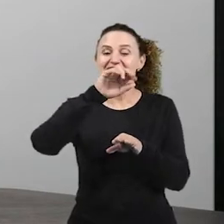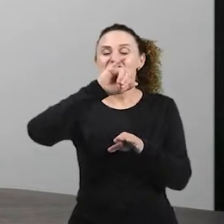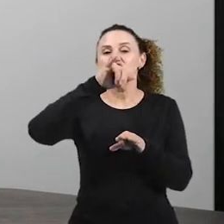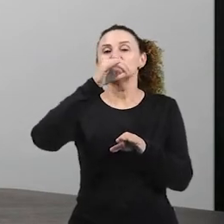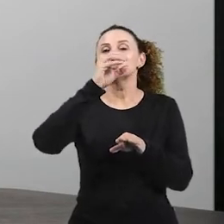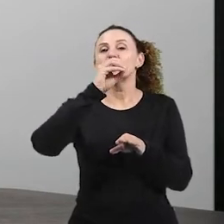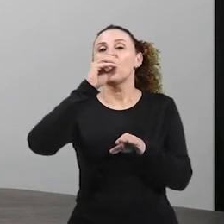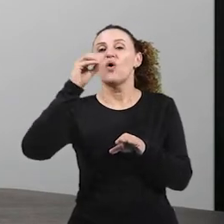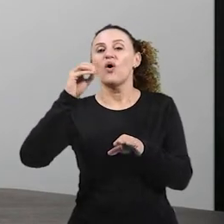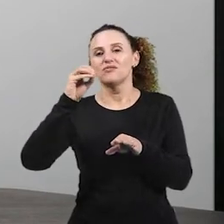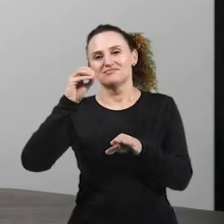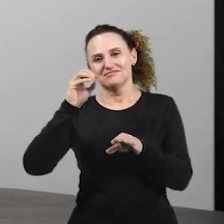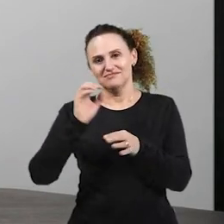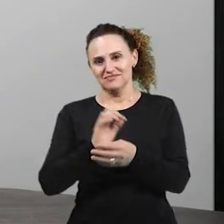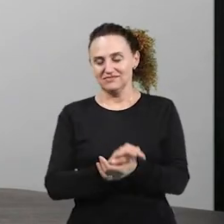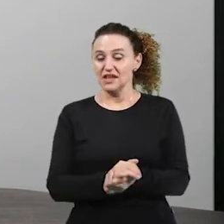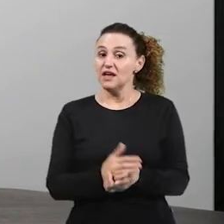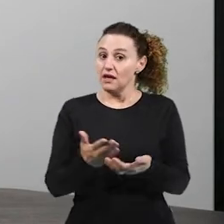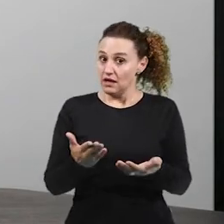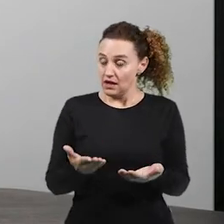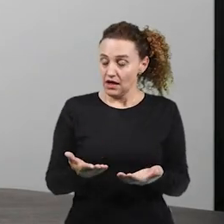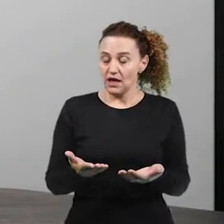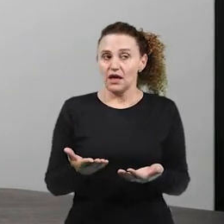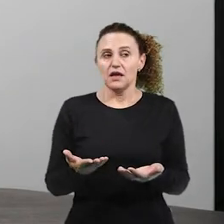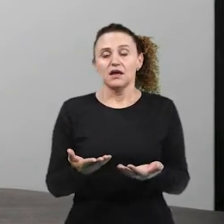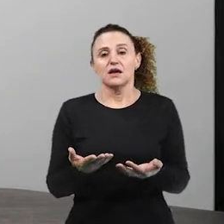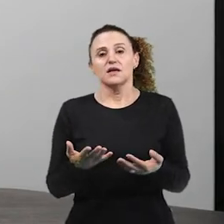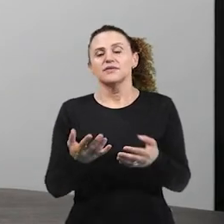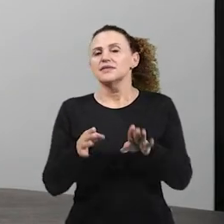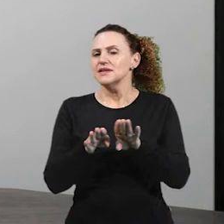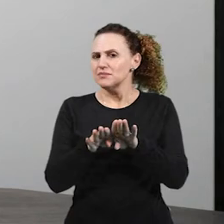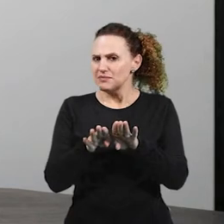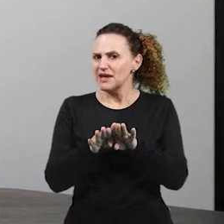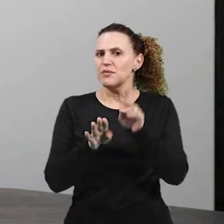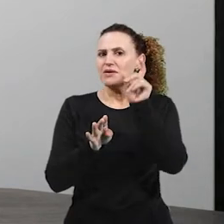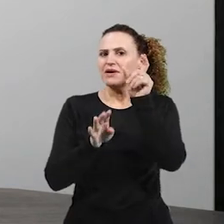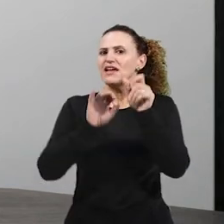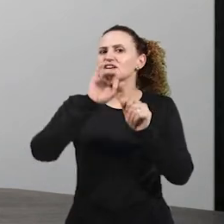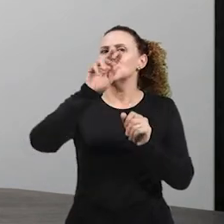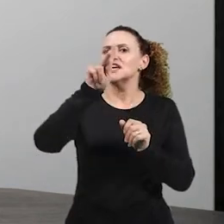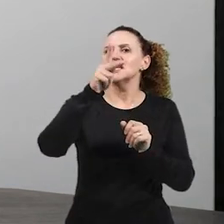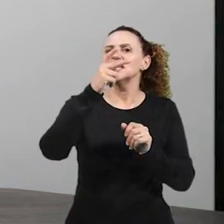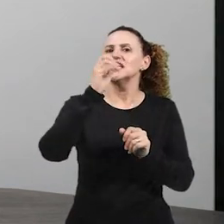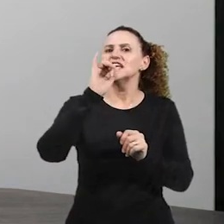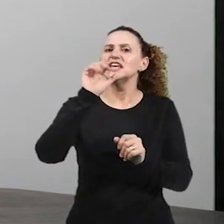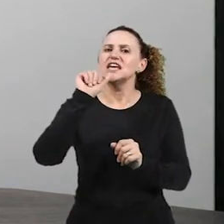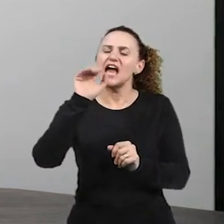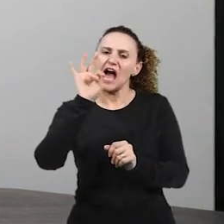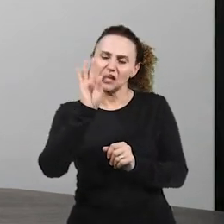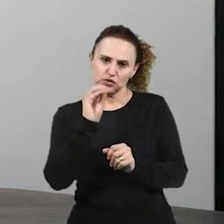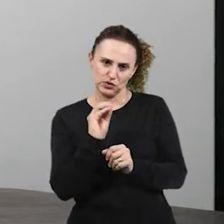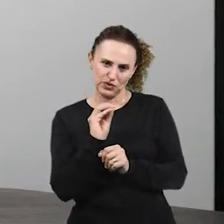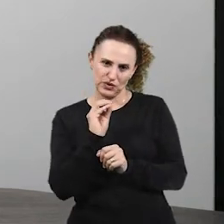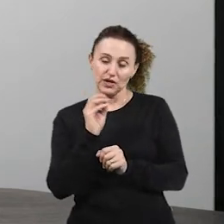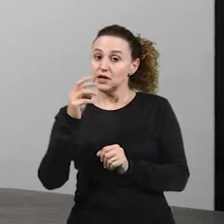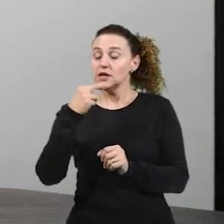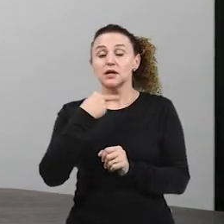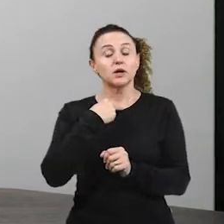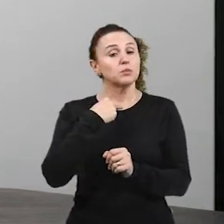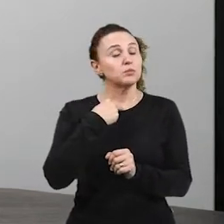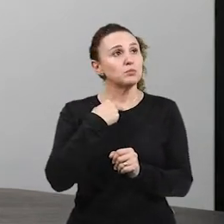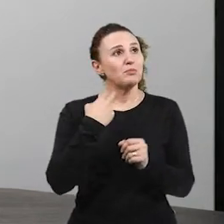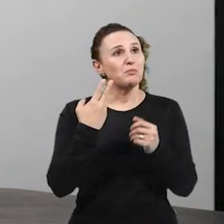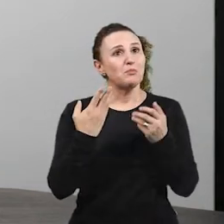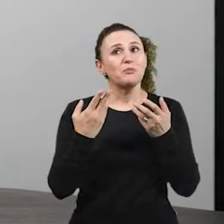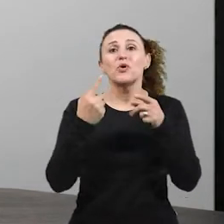é hiato E aí nós vamos entender Por que que não pode ficar duas vogais iguais